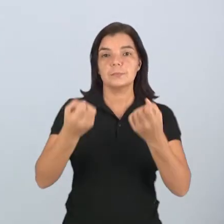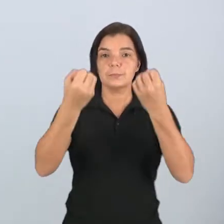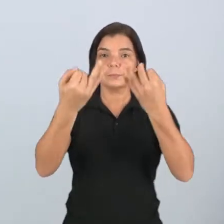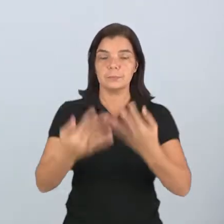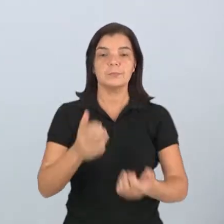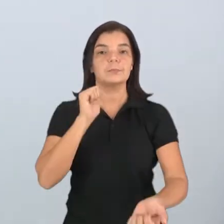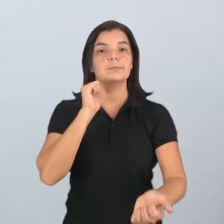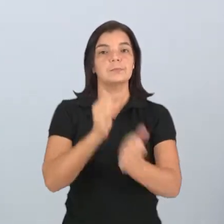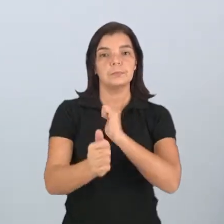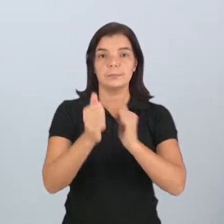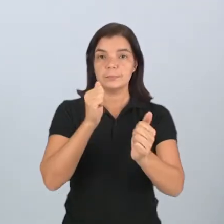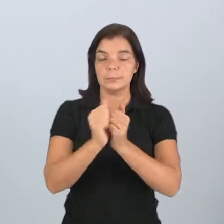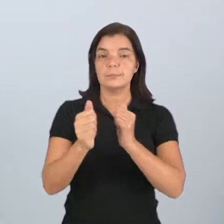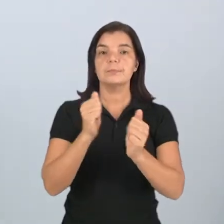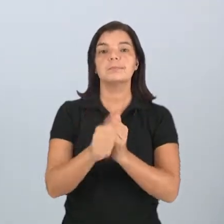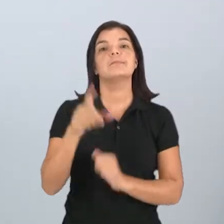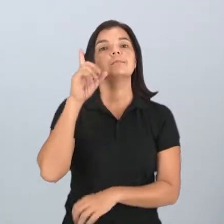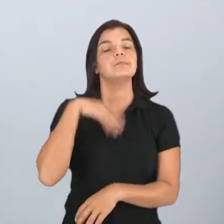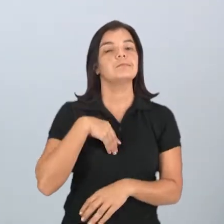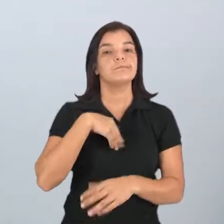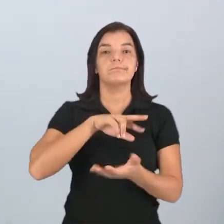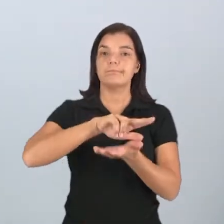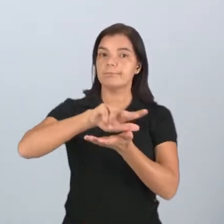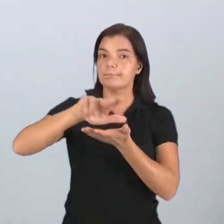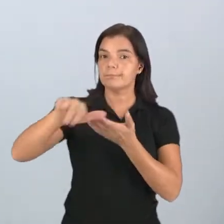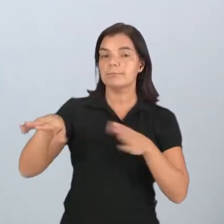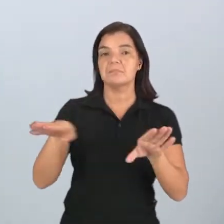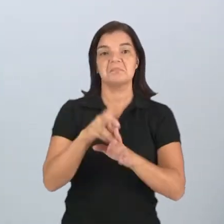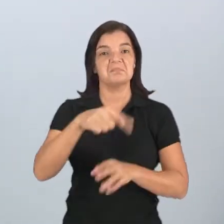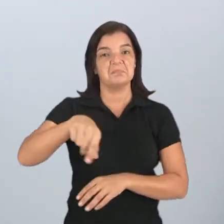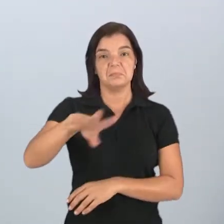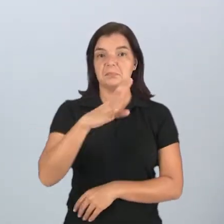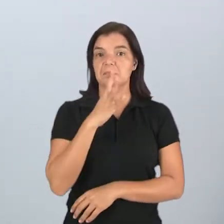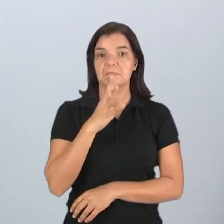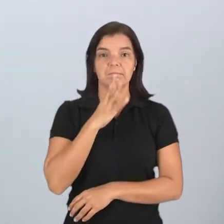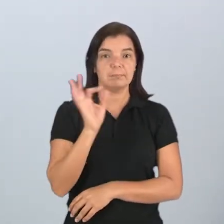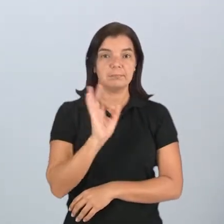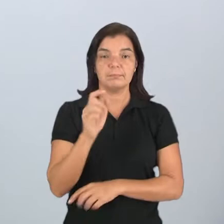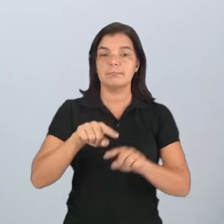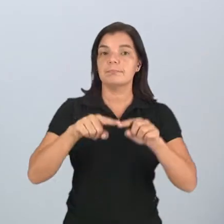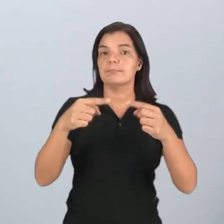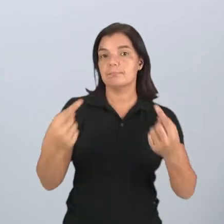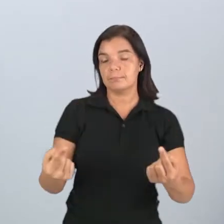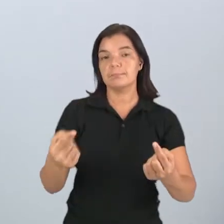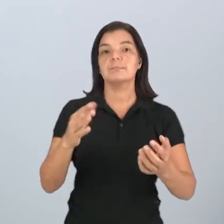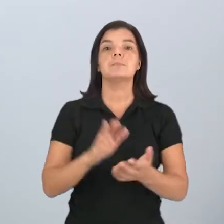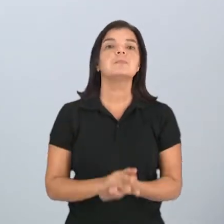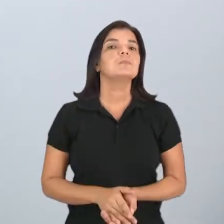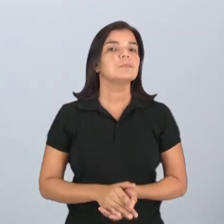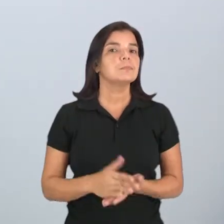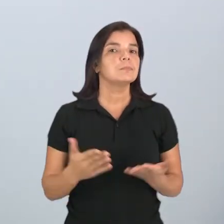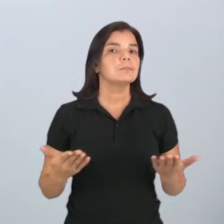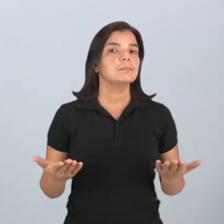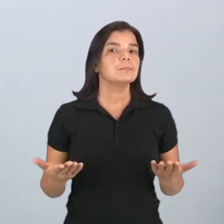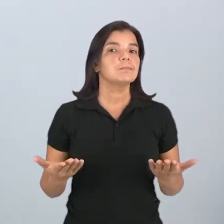sobre um esporte bem peculiar, né? Talvez vocês não conheçam, mas está sendo